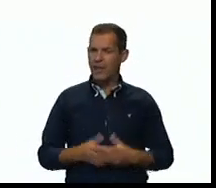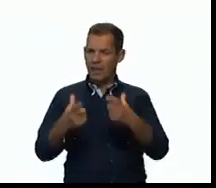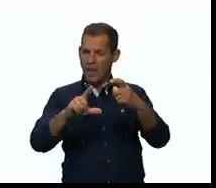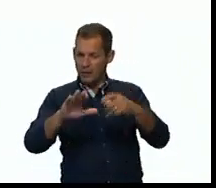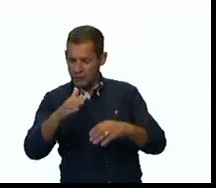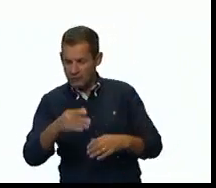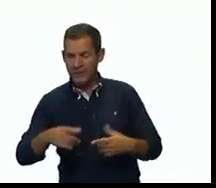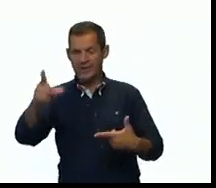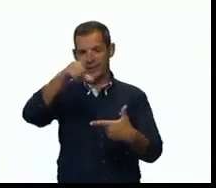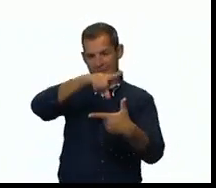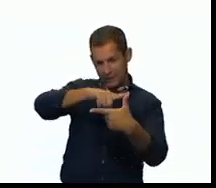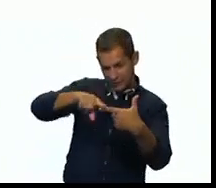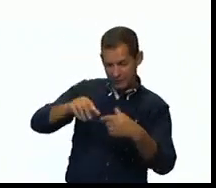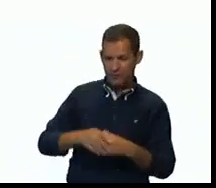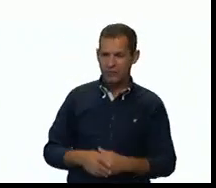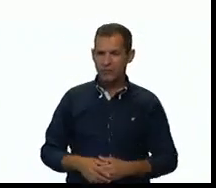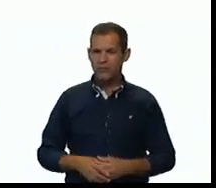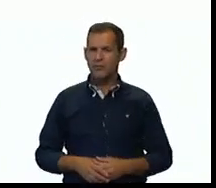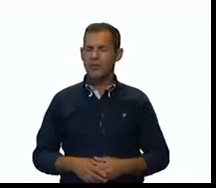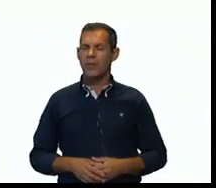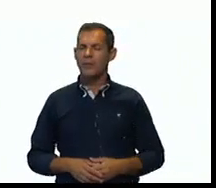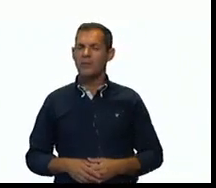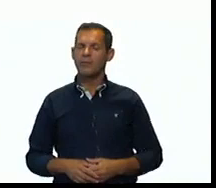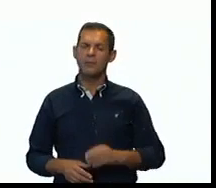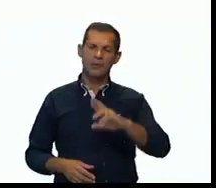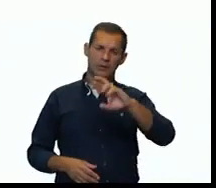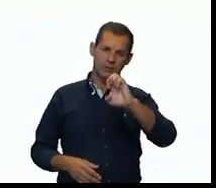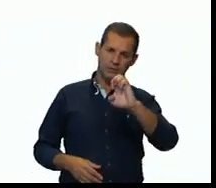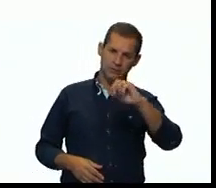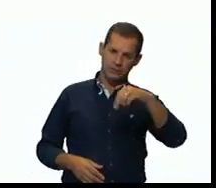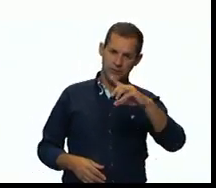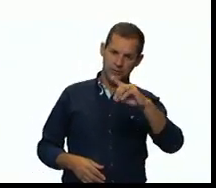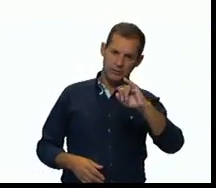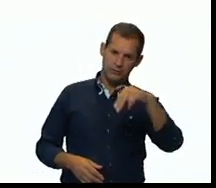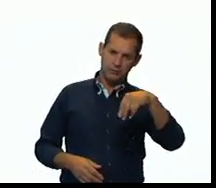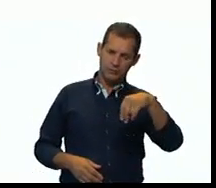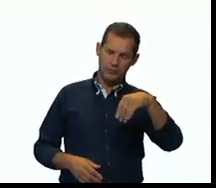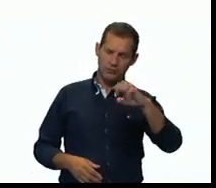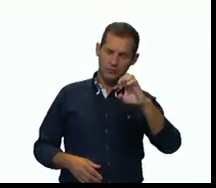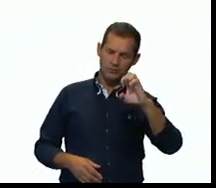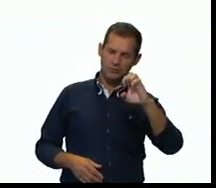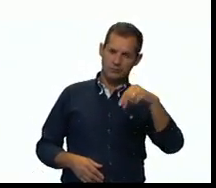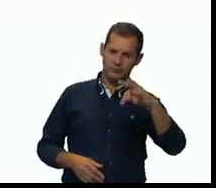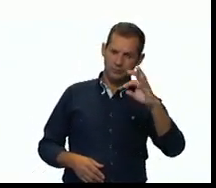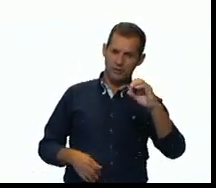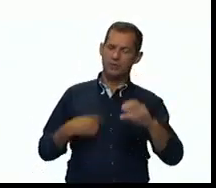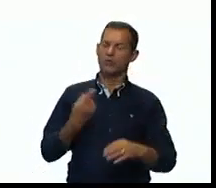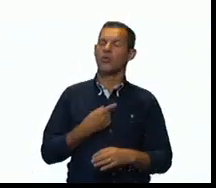aproximada dividida pelo rendimento. A nossa área que a gente acabou de encontrar,